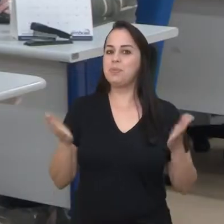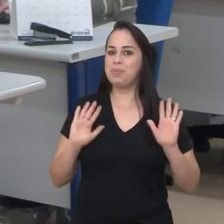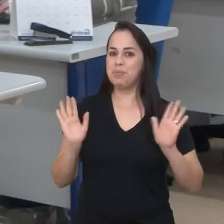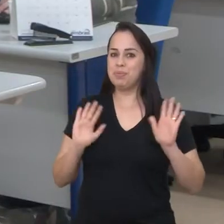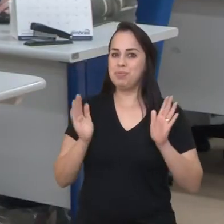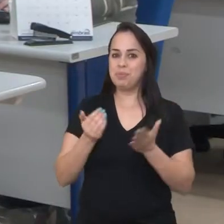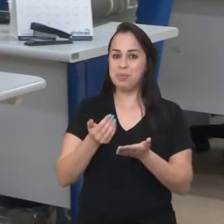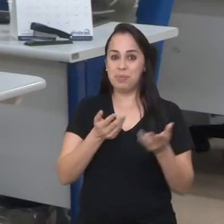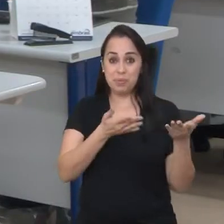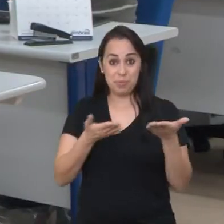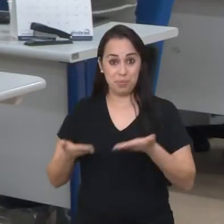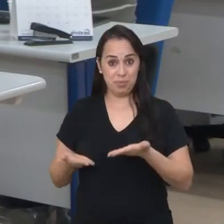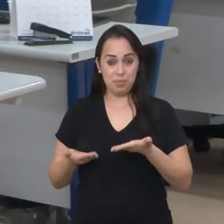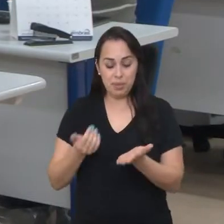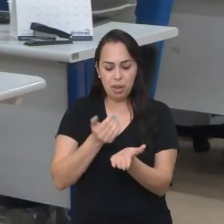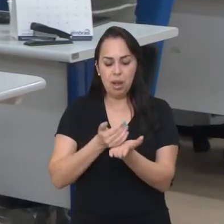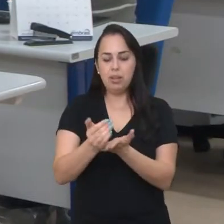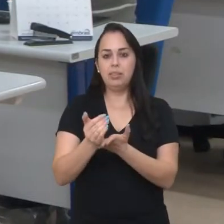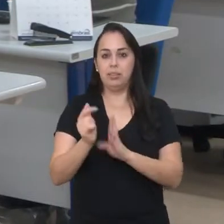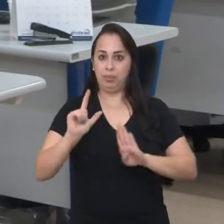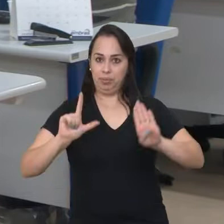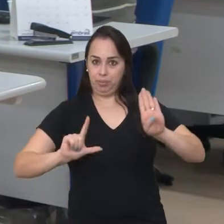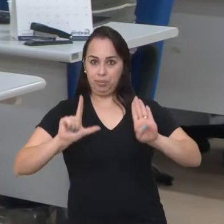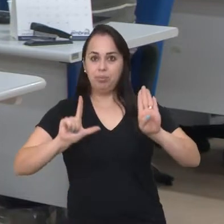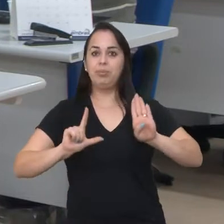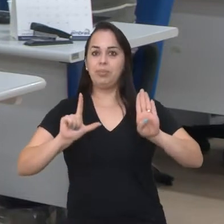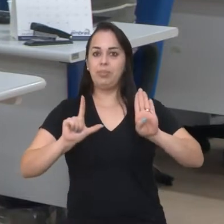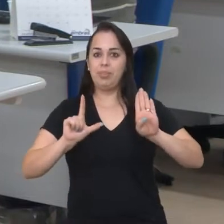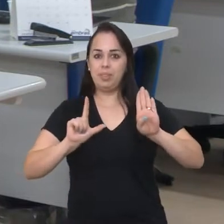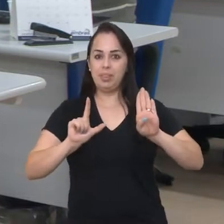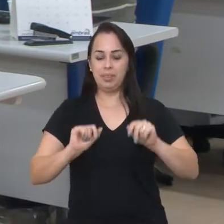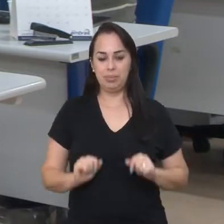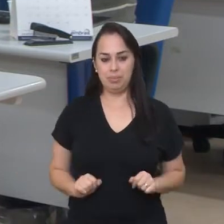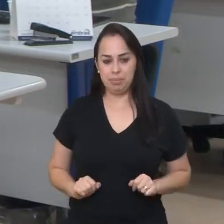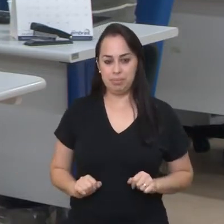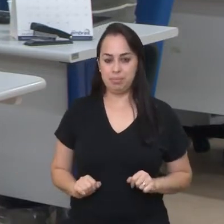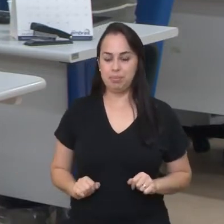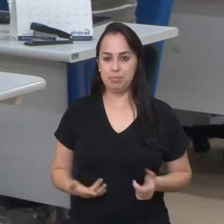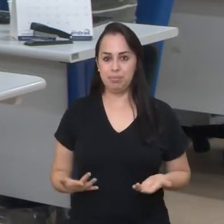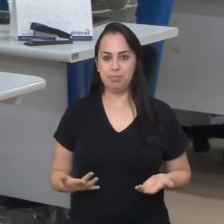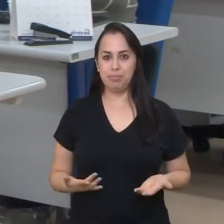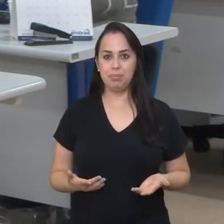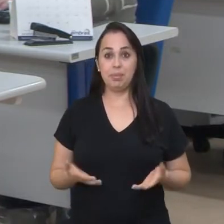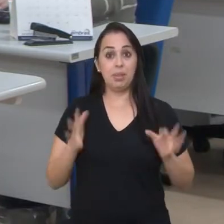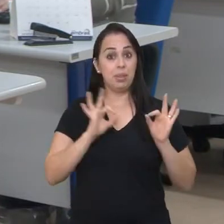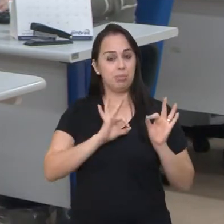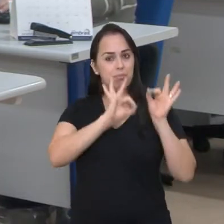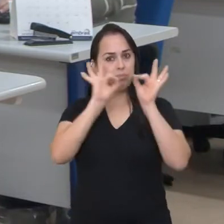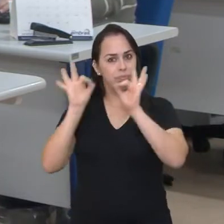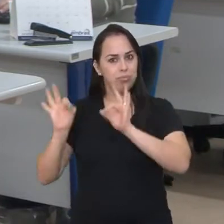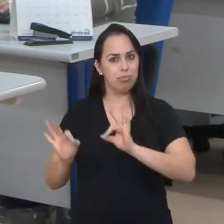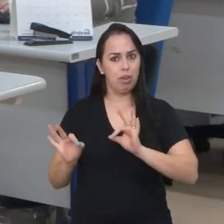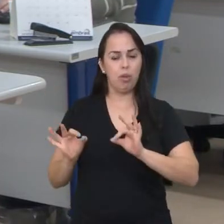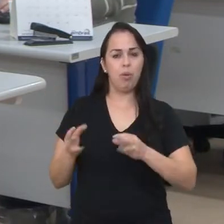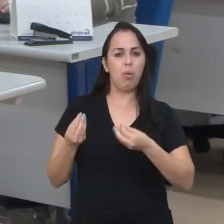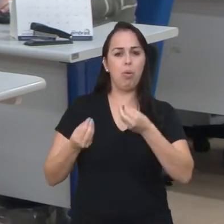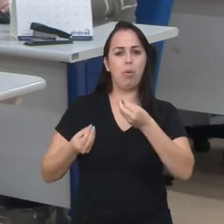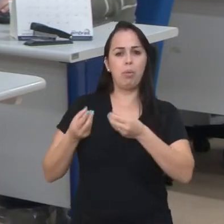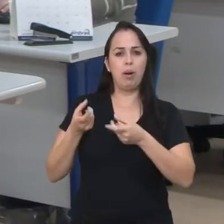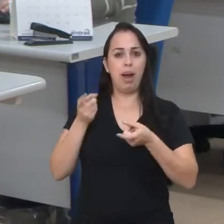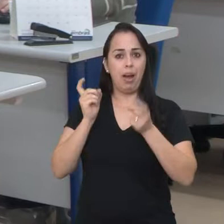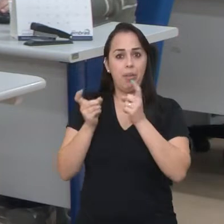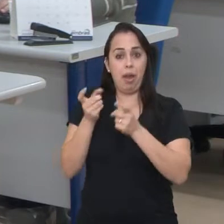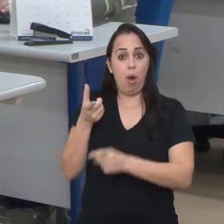Olá, seja muito bem-vindo. Está começando o Boletim Legislativo desta quarta e a gente confere agora como foi a sessão da